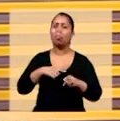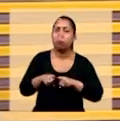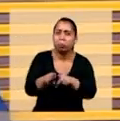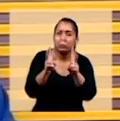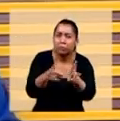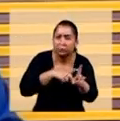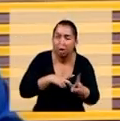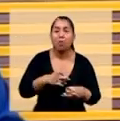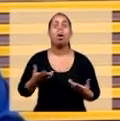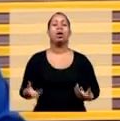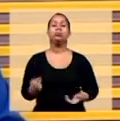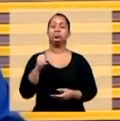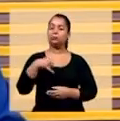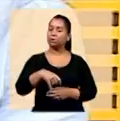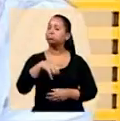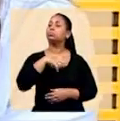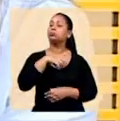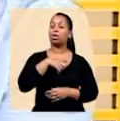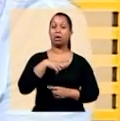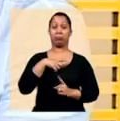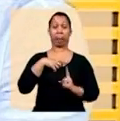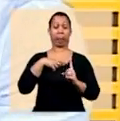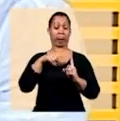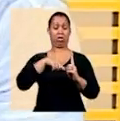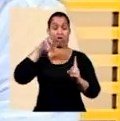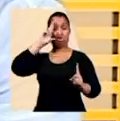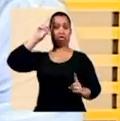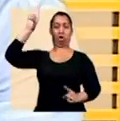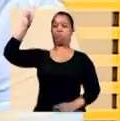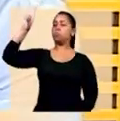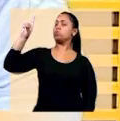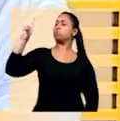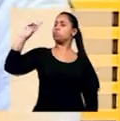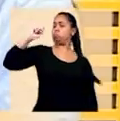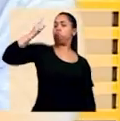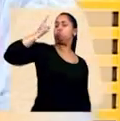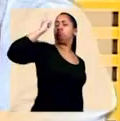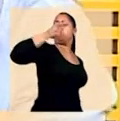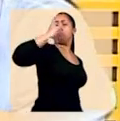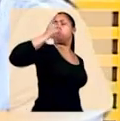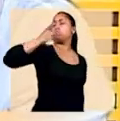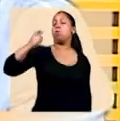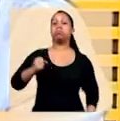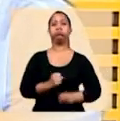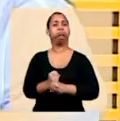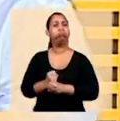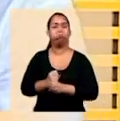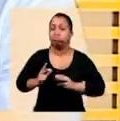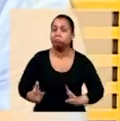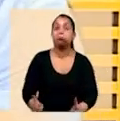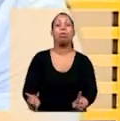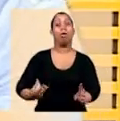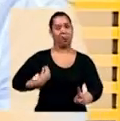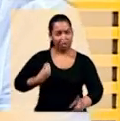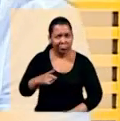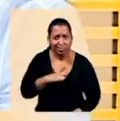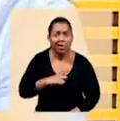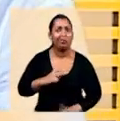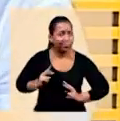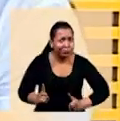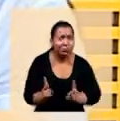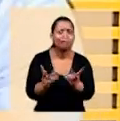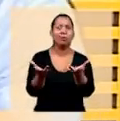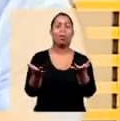é visto com frequência? Sim, esse estilo autoritário de liderança, ele dominou por muitos anos, né? E hoje ainda ele